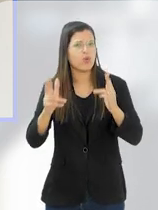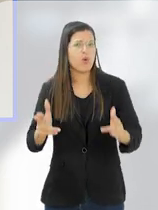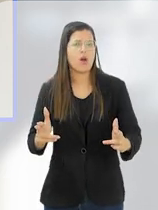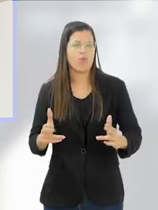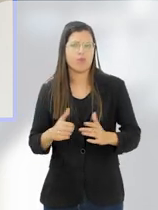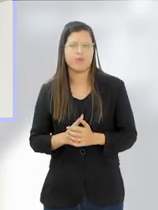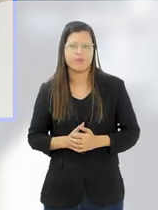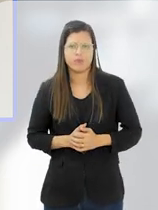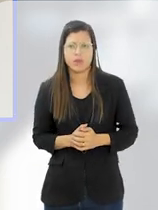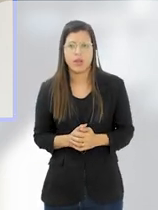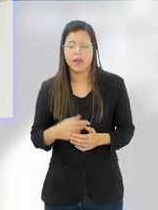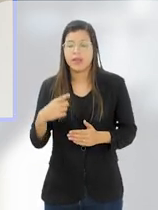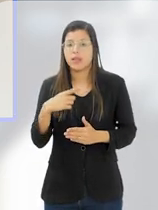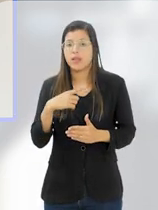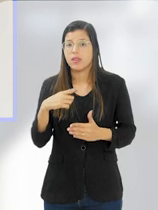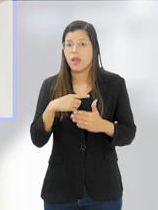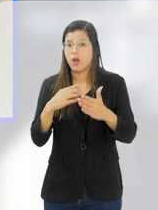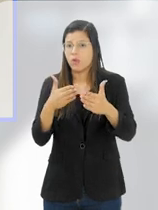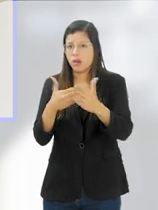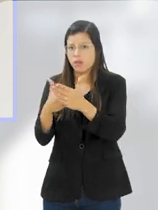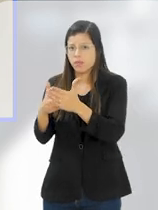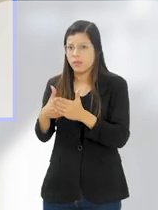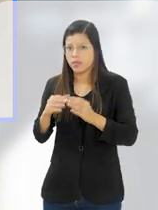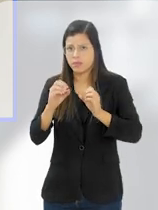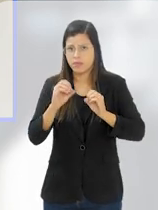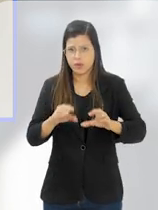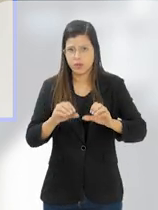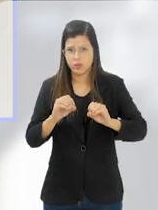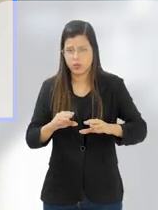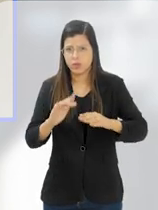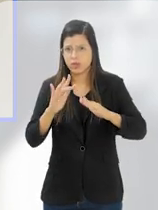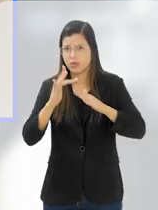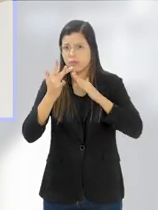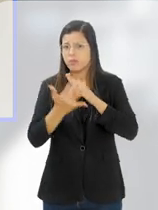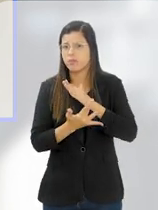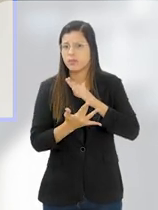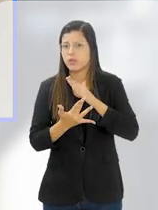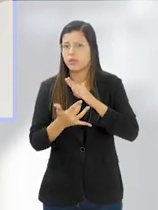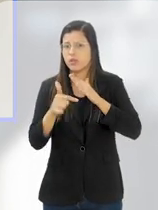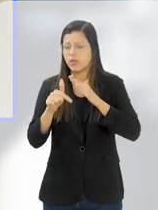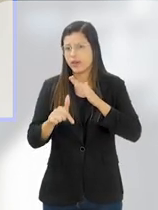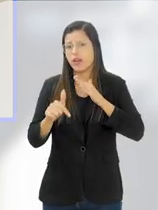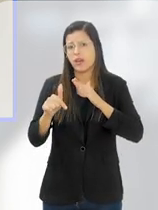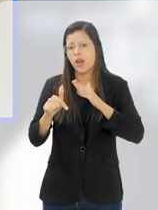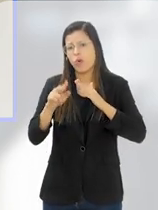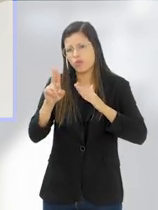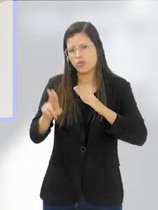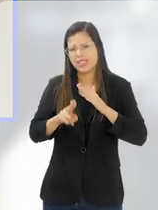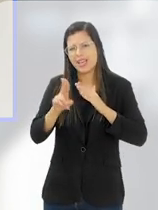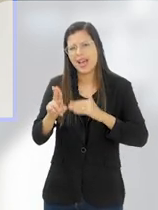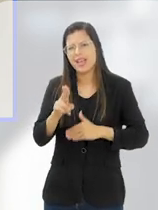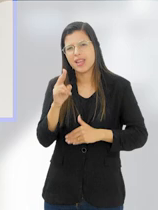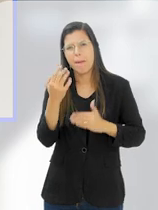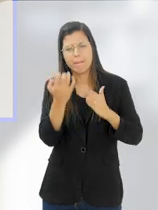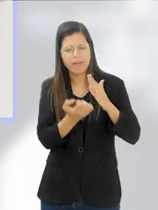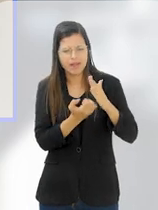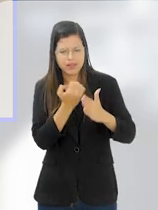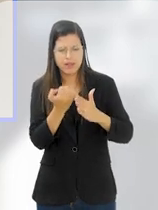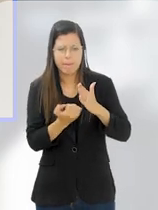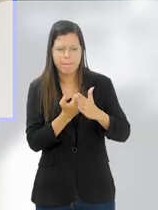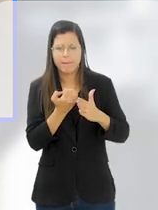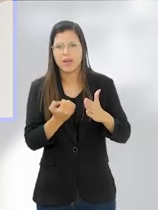existe um limite para a educação midiática, que é imposto pelas big techs aí, pelas